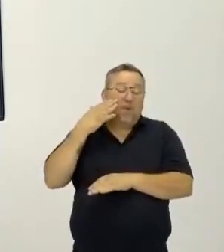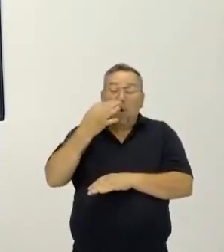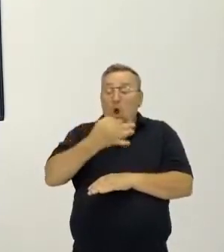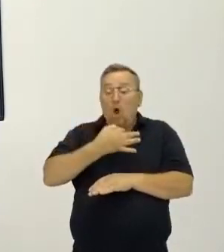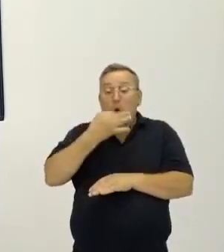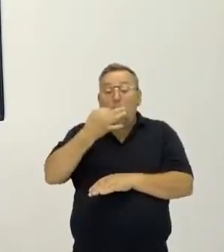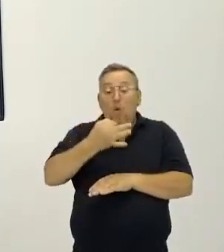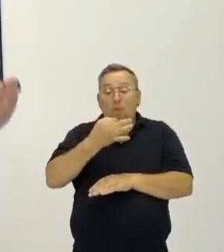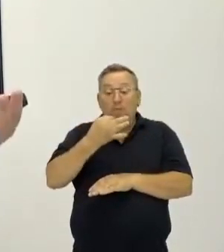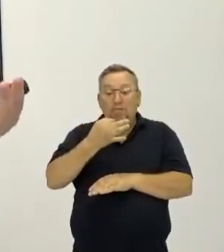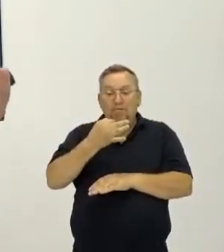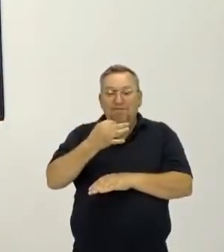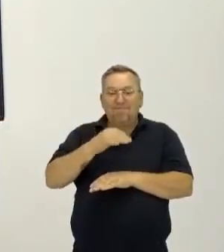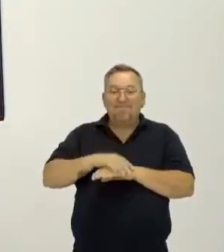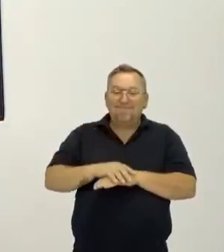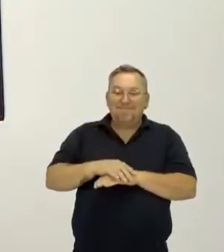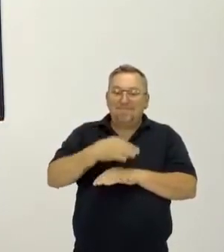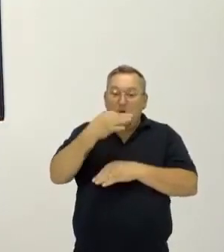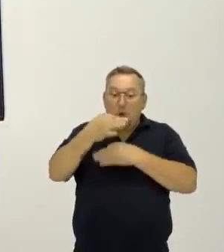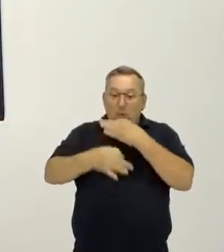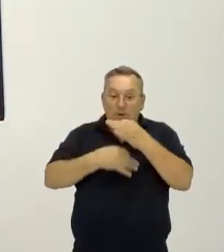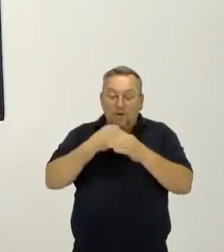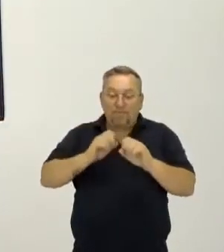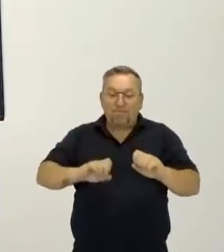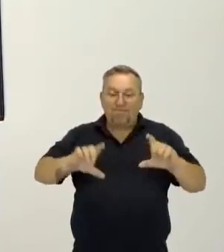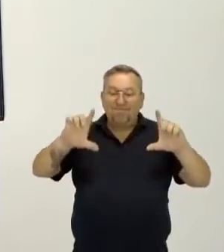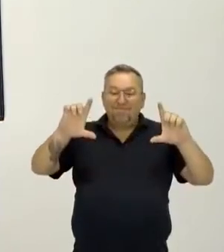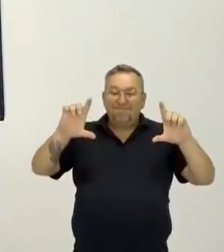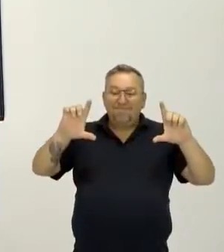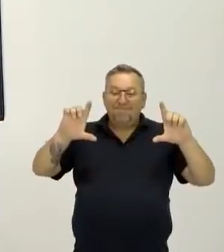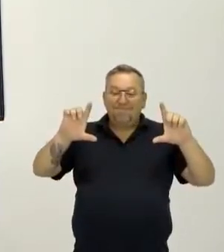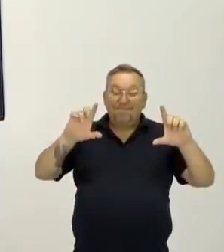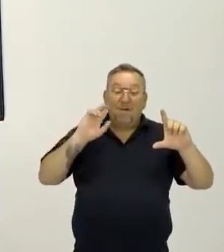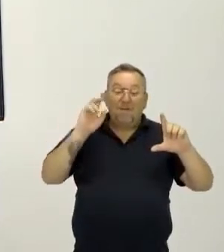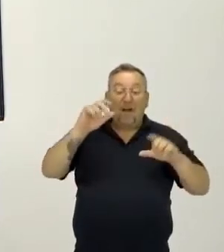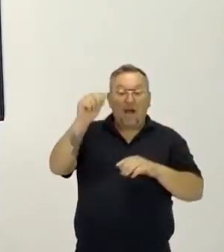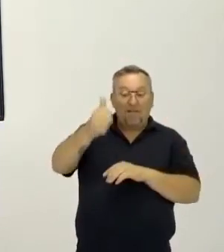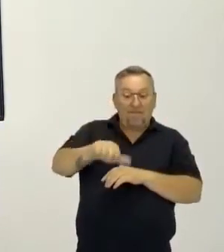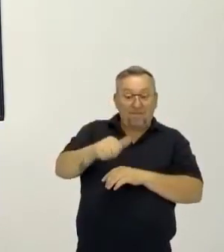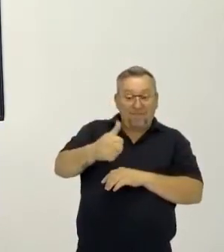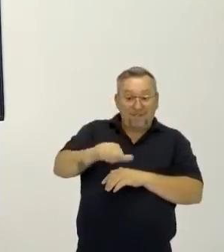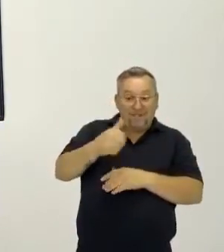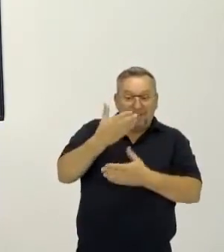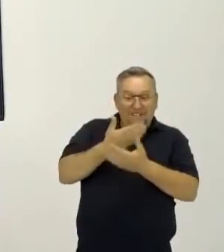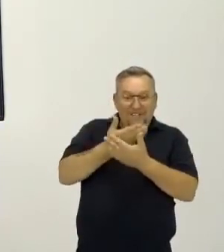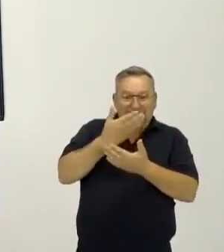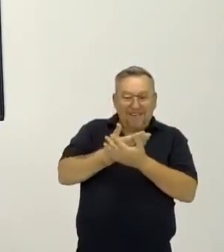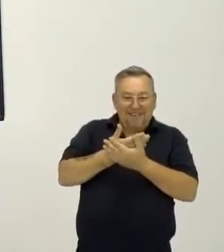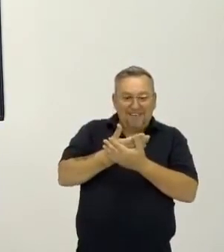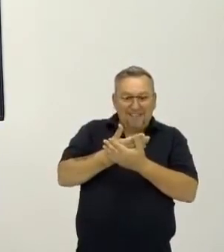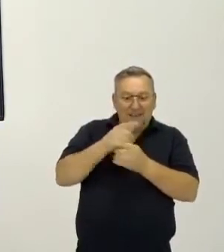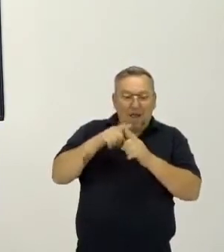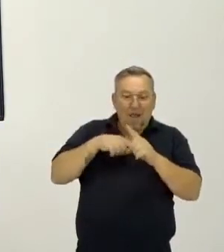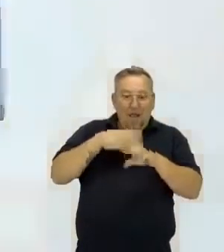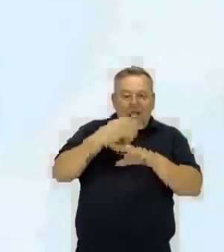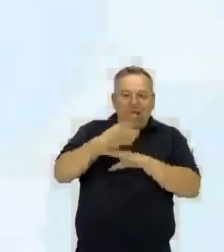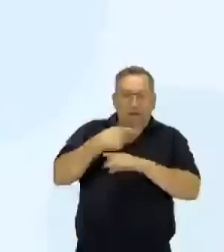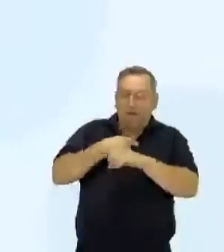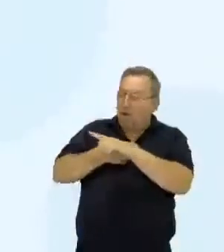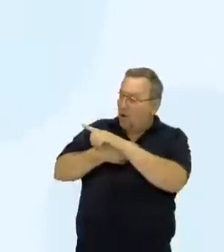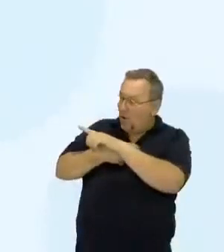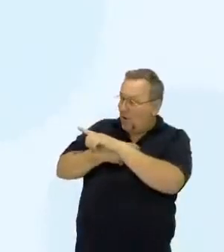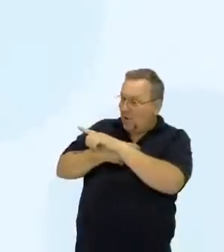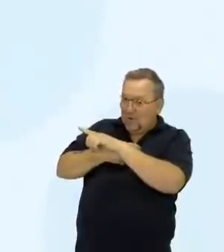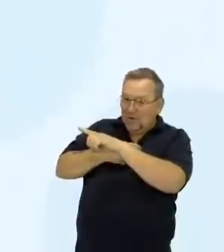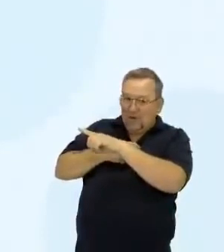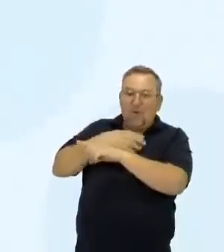opinião sobre muitos. Falando em opinião, na telinha vai aparecer aí a avaliação da aula, então comentem lá, falem lá o que vocês